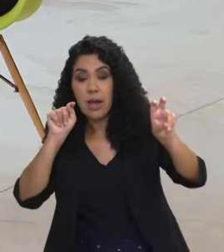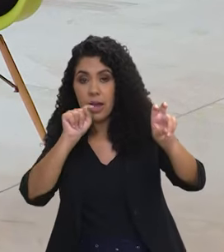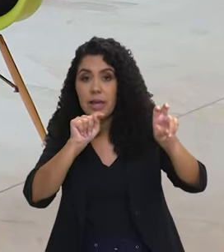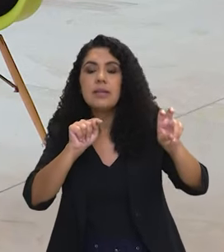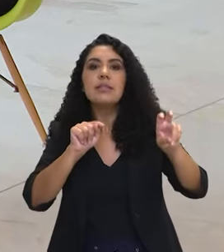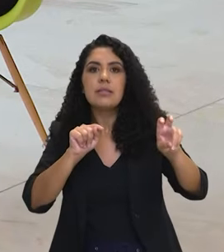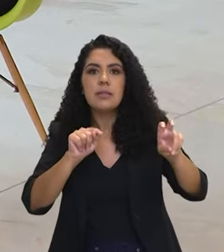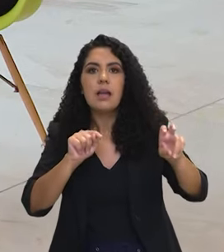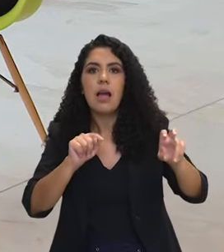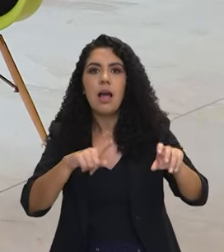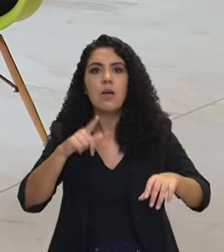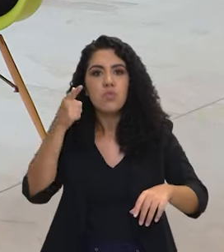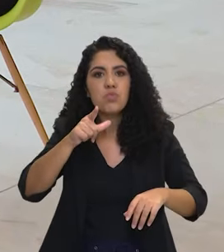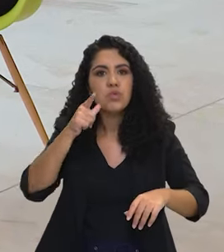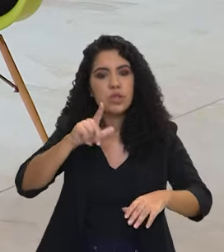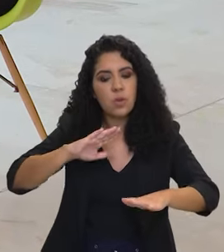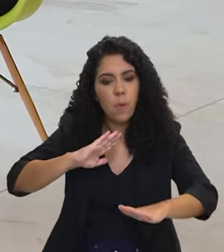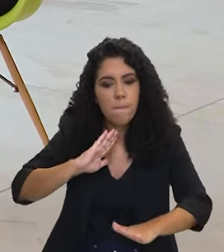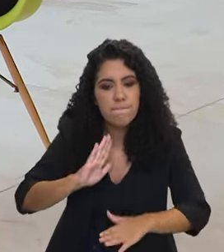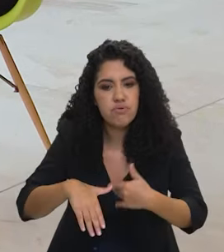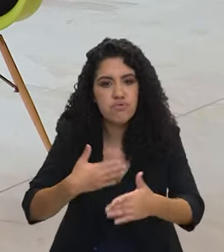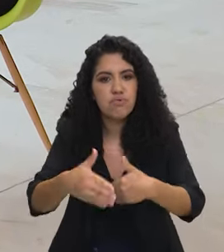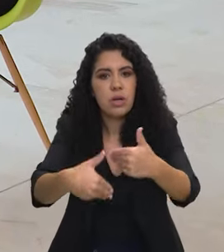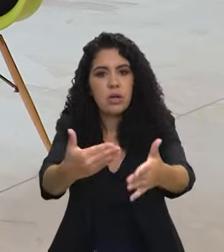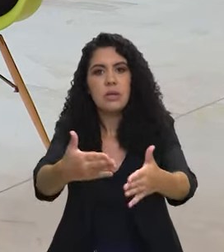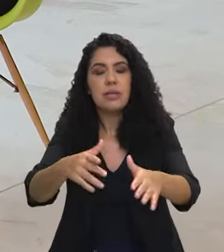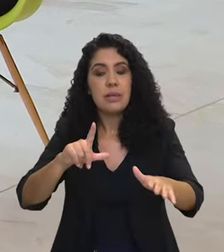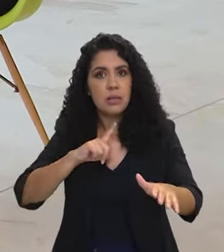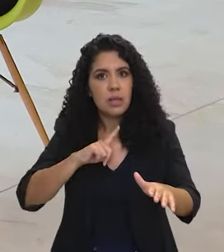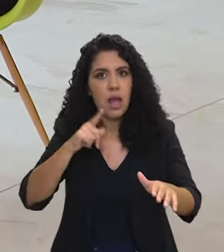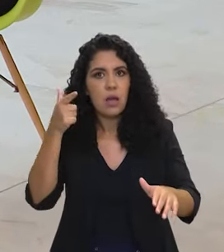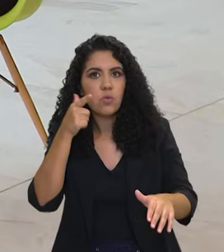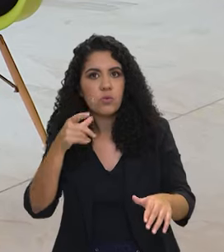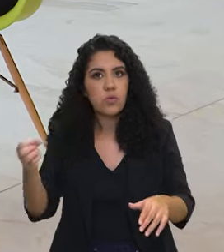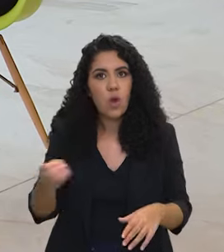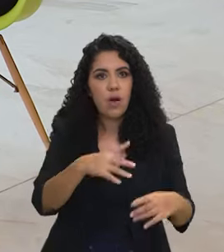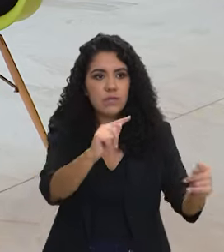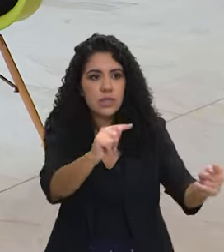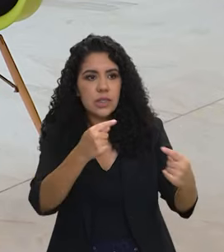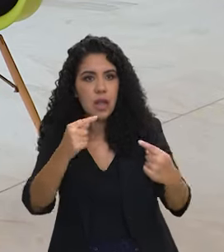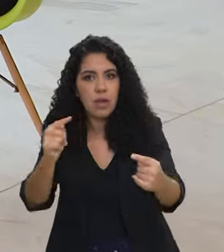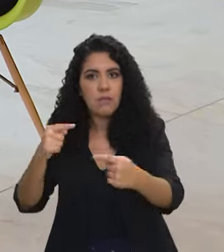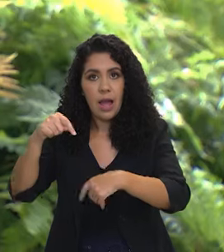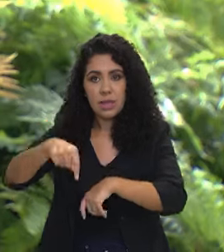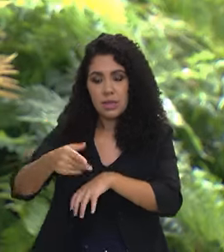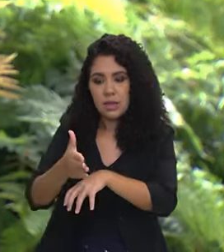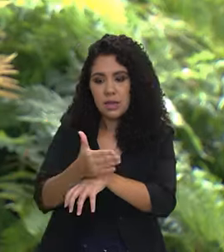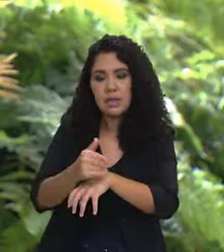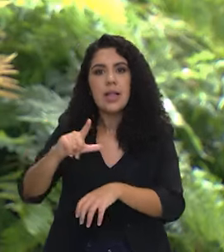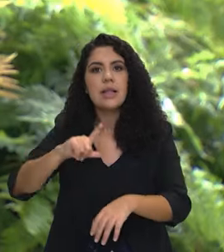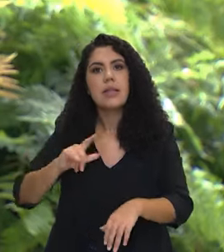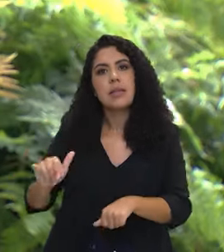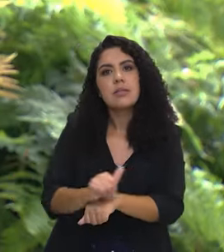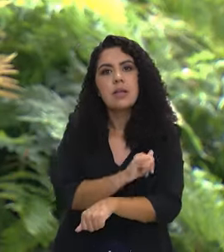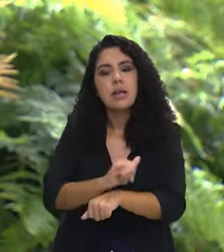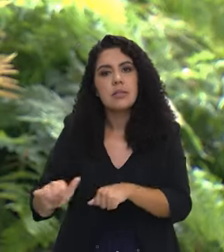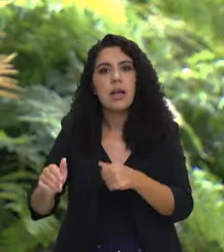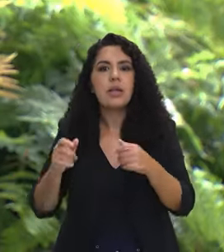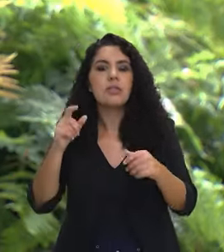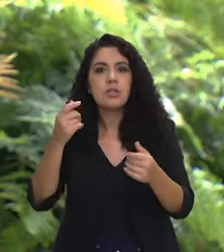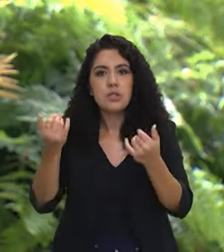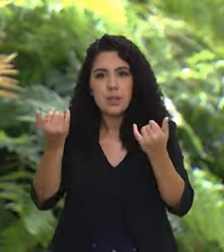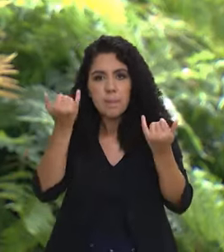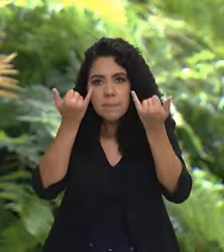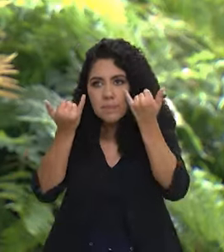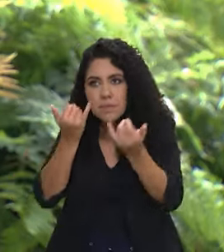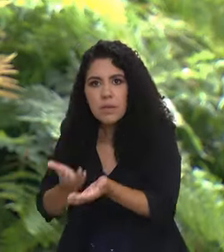deu uma andada, sabe? Ele incorporou novos desafios, né? No Itamaraty, a gente tem mecanismos de consulta à